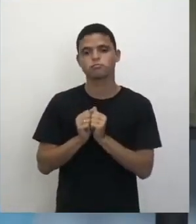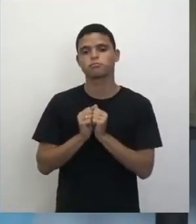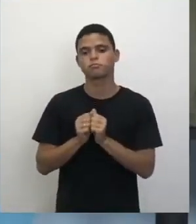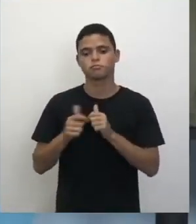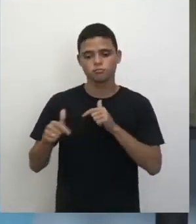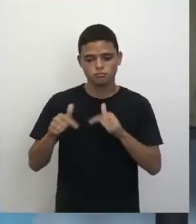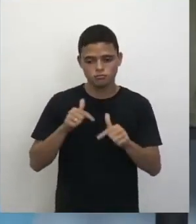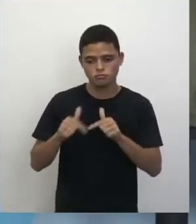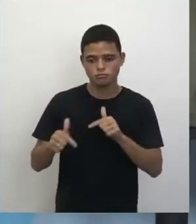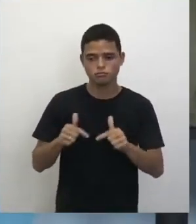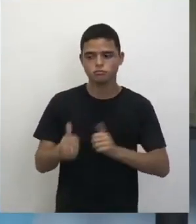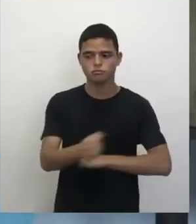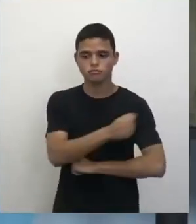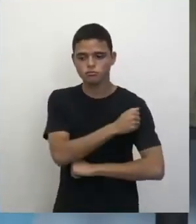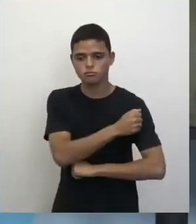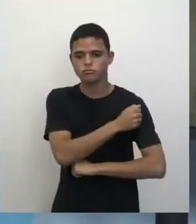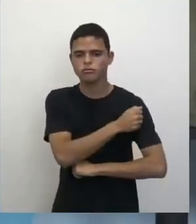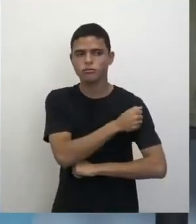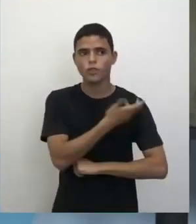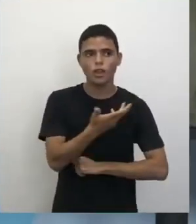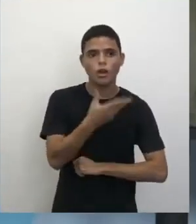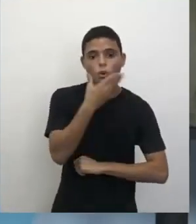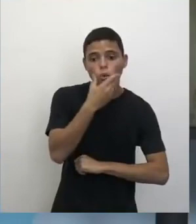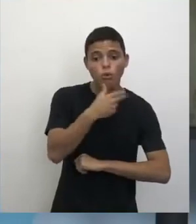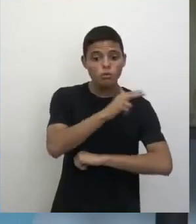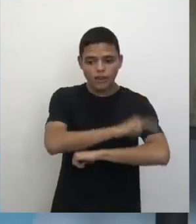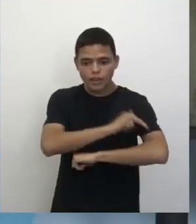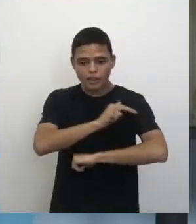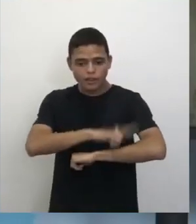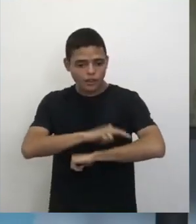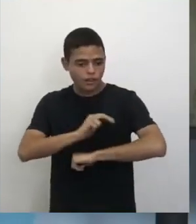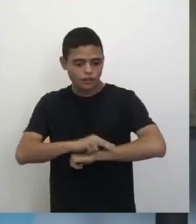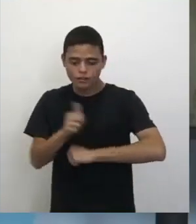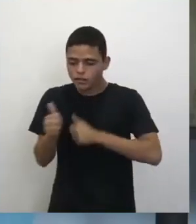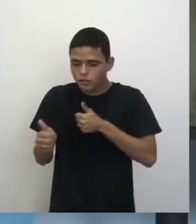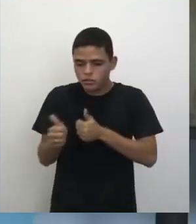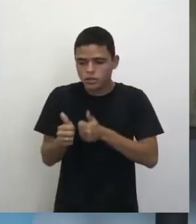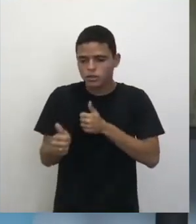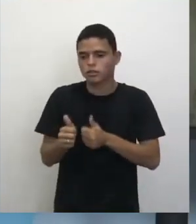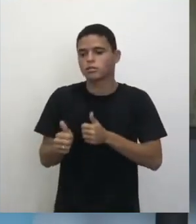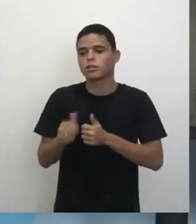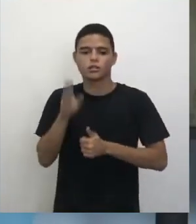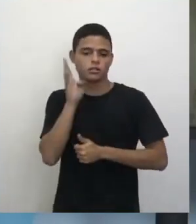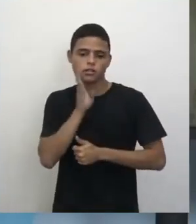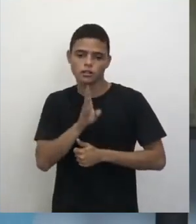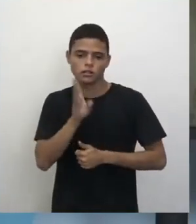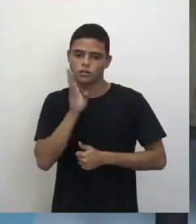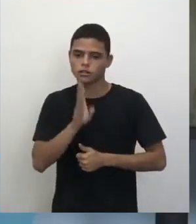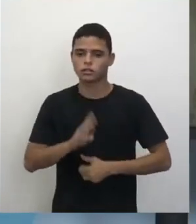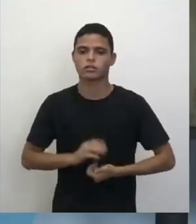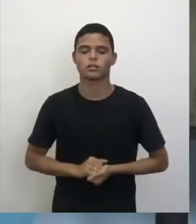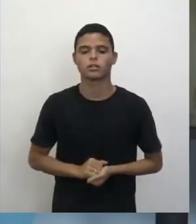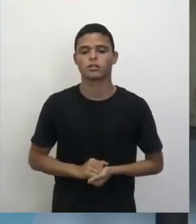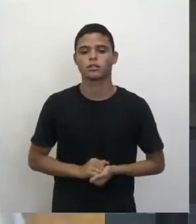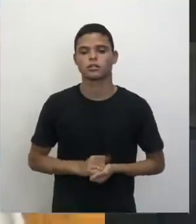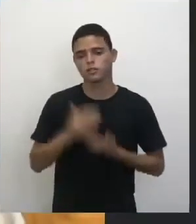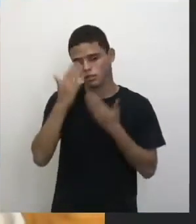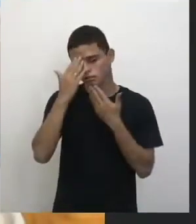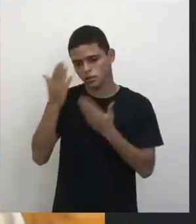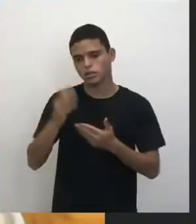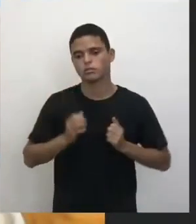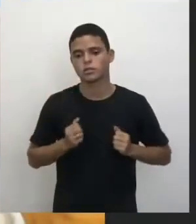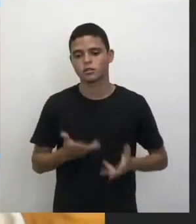trabalho que os alunos, então eles ficam vendo, falam assim, nossa, o Homem Grilo é tão próximo, bacana, muito obrigada aí pela participação. Eu que